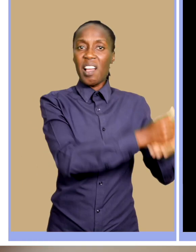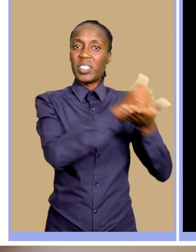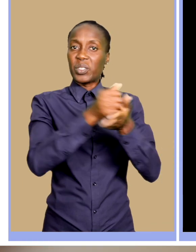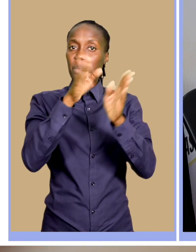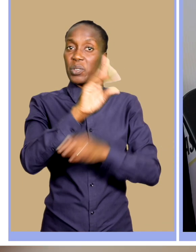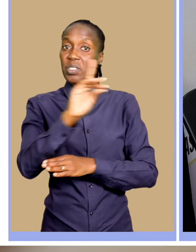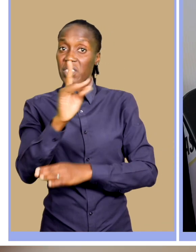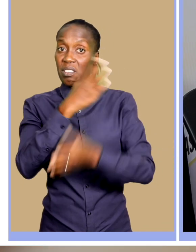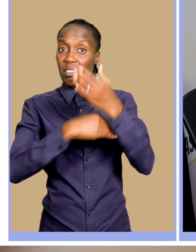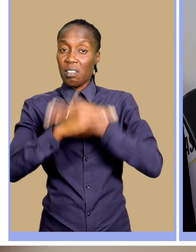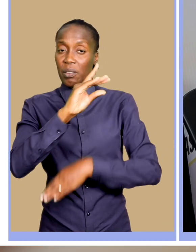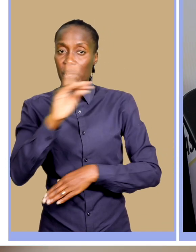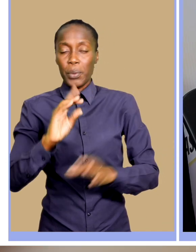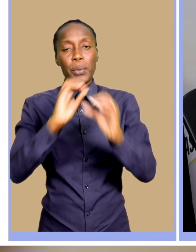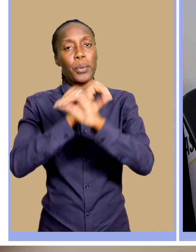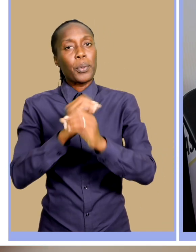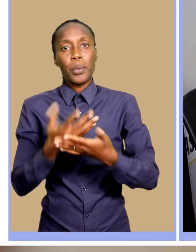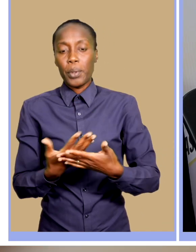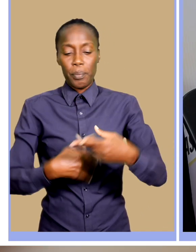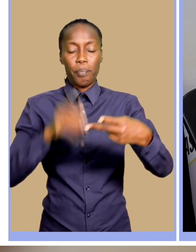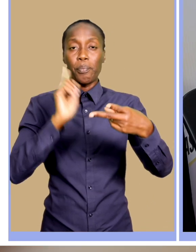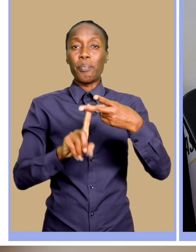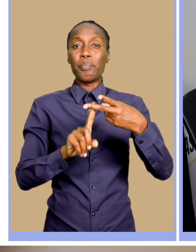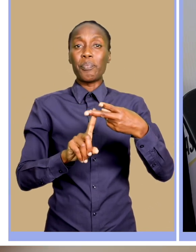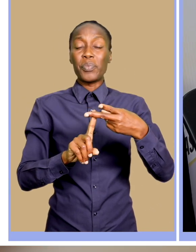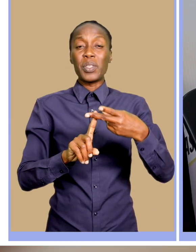do caminho, não consegue andar porque a chuva